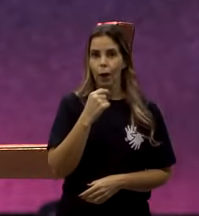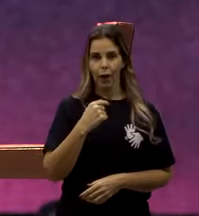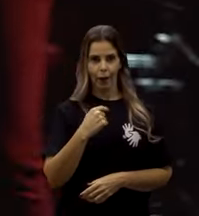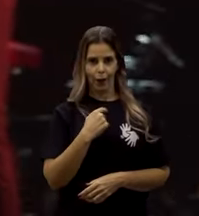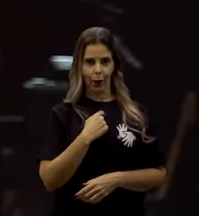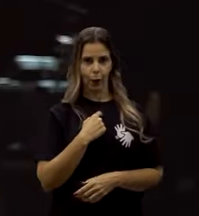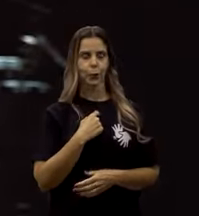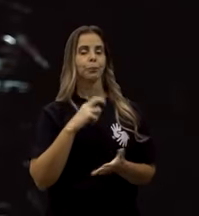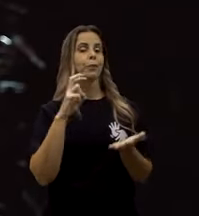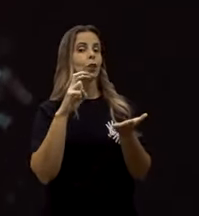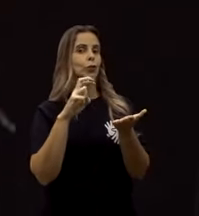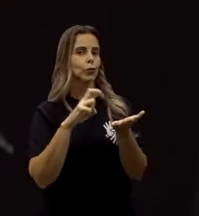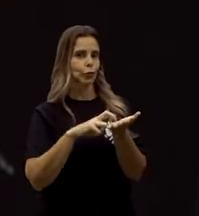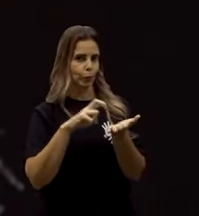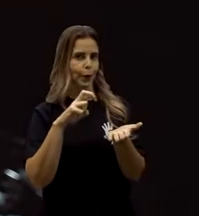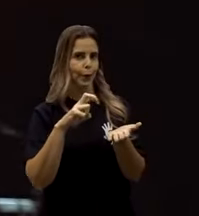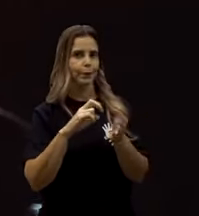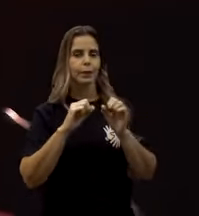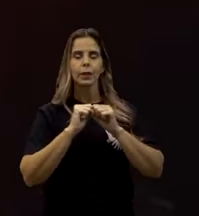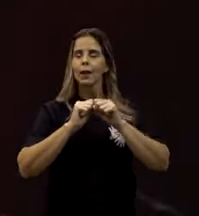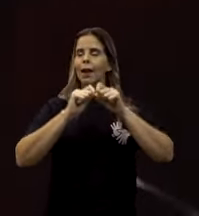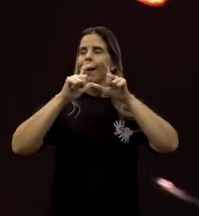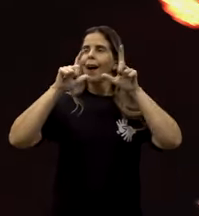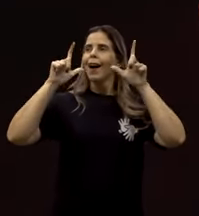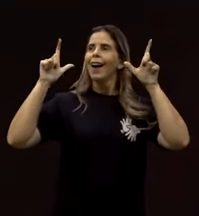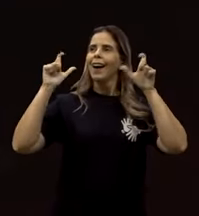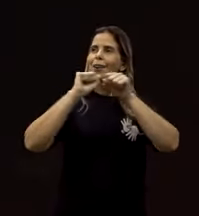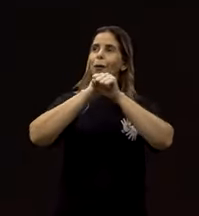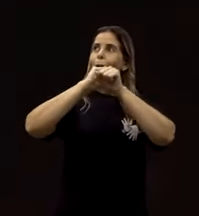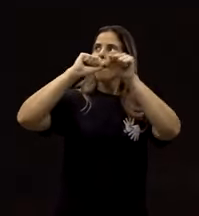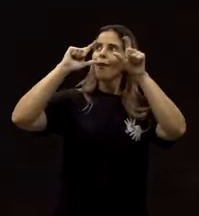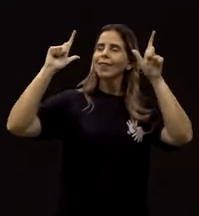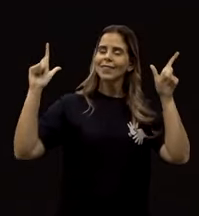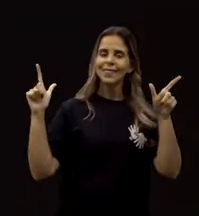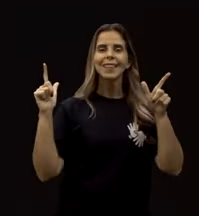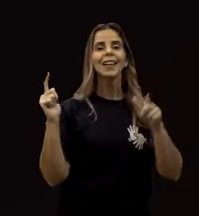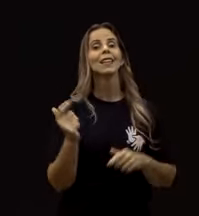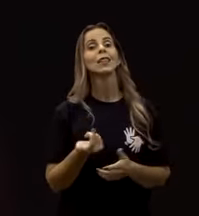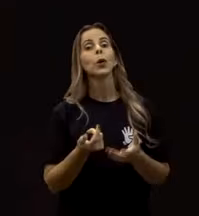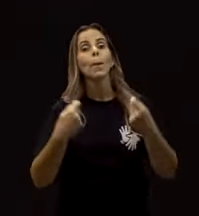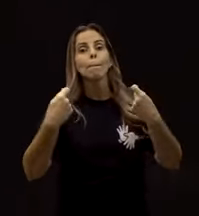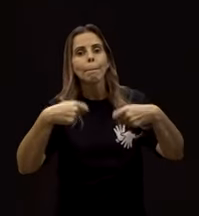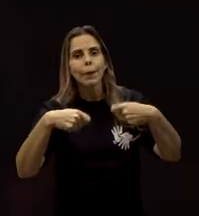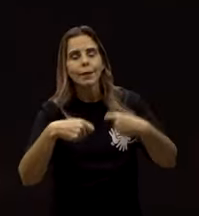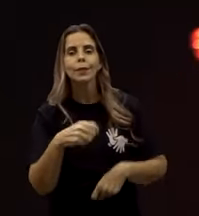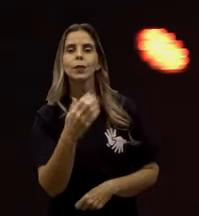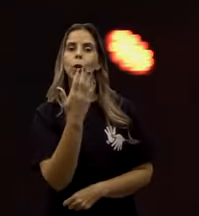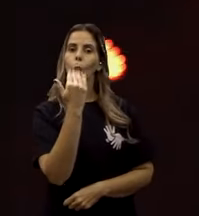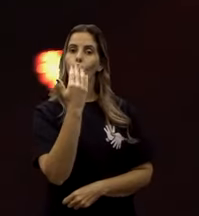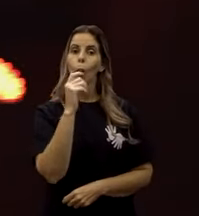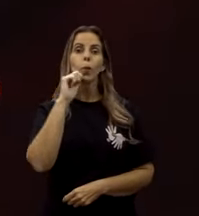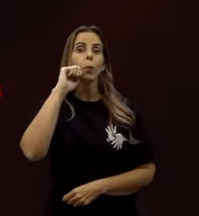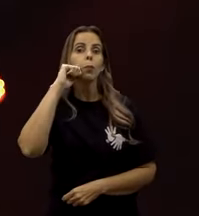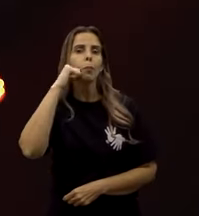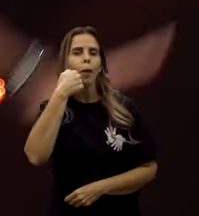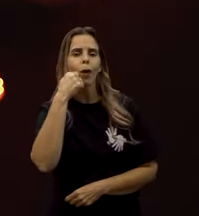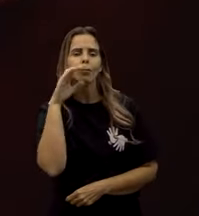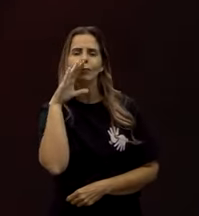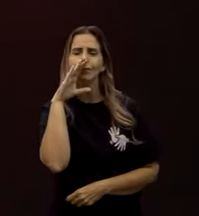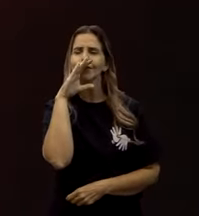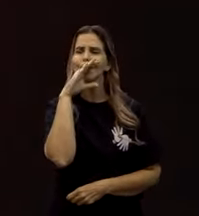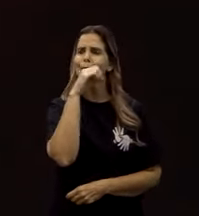manhã e não comer aquele pãozinho quente com a manteiguinha amarela mineira